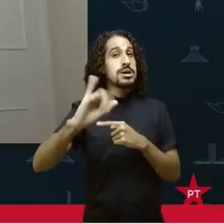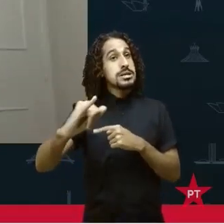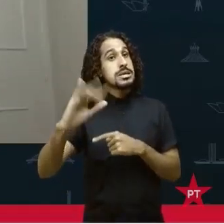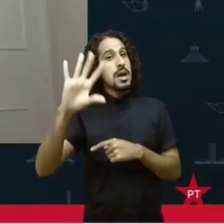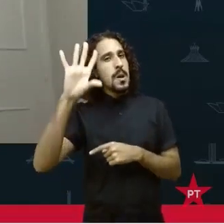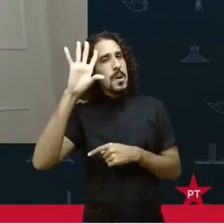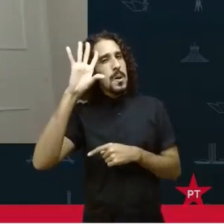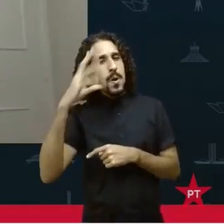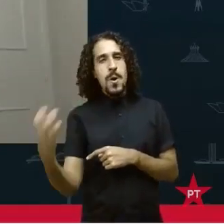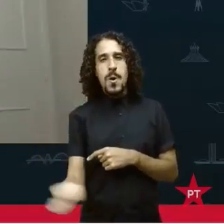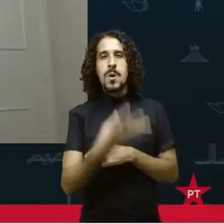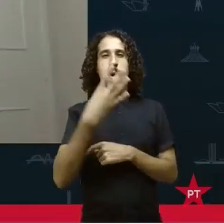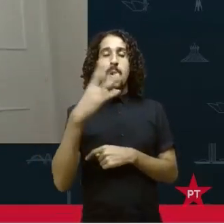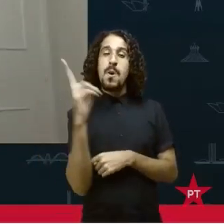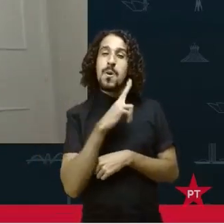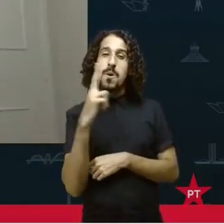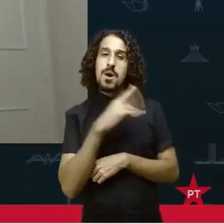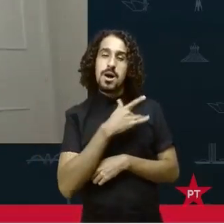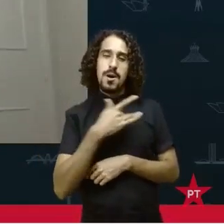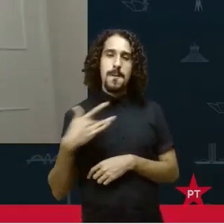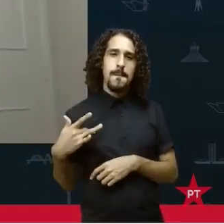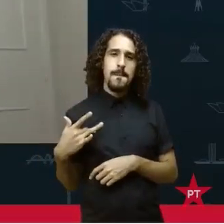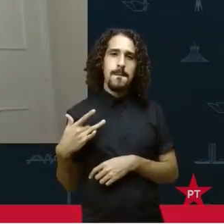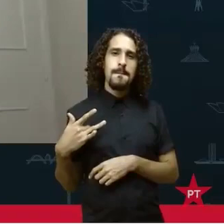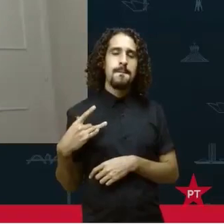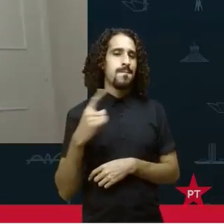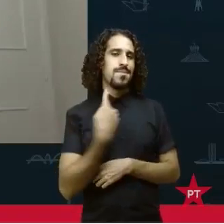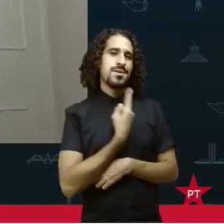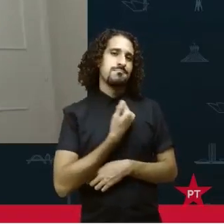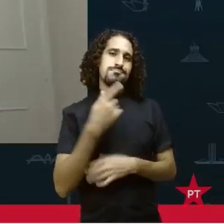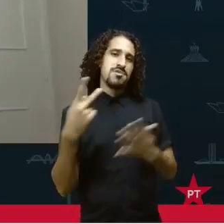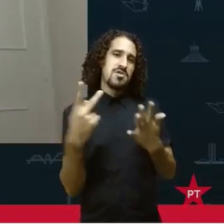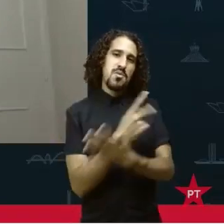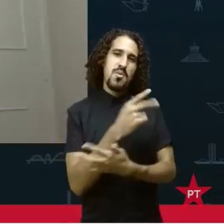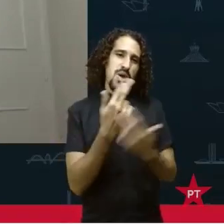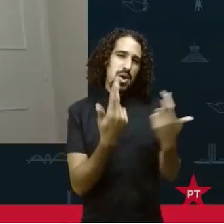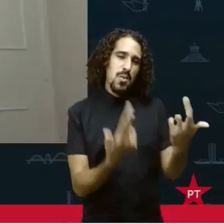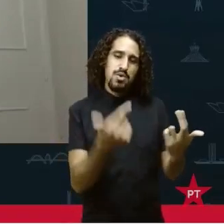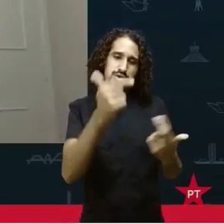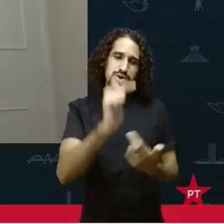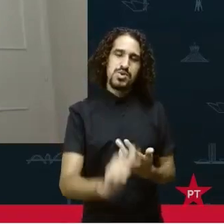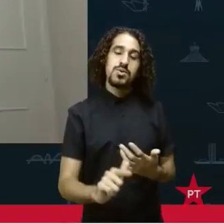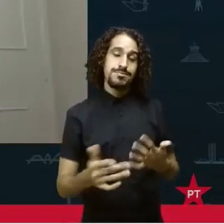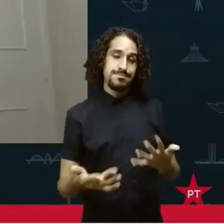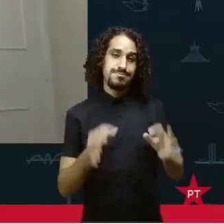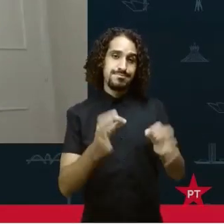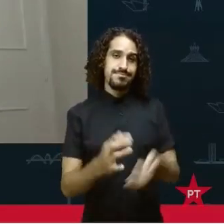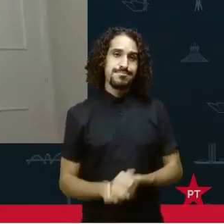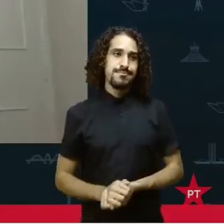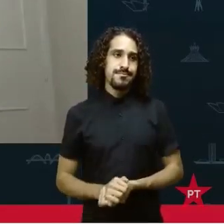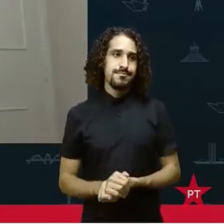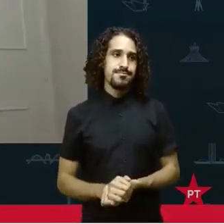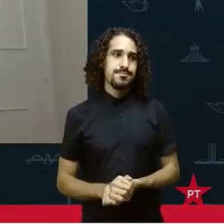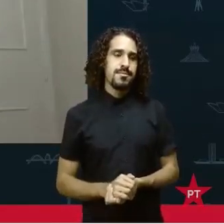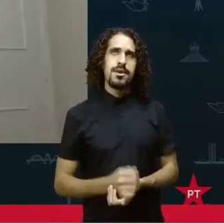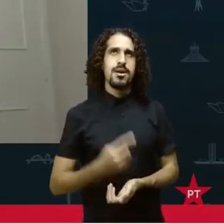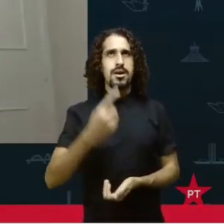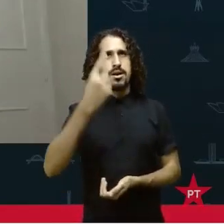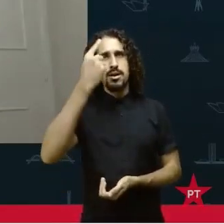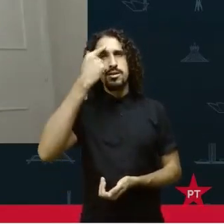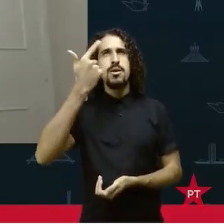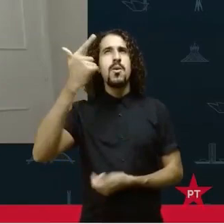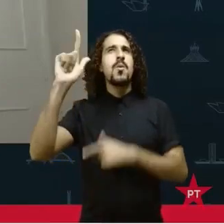eventual nova emergência sanitária, nós não venhamos a repetir, não é? Acho que tem outras